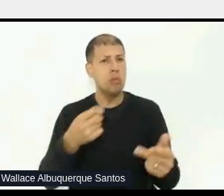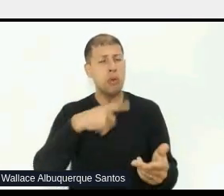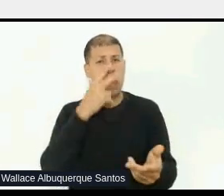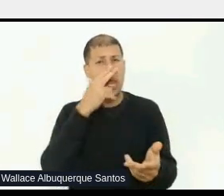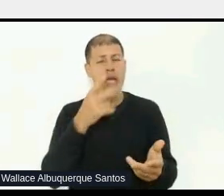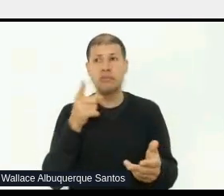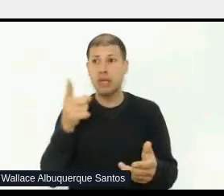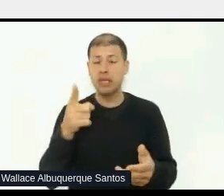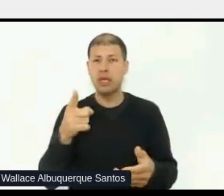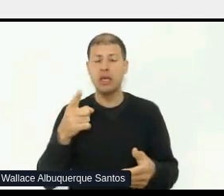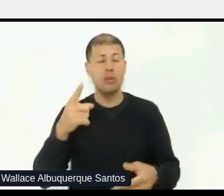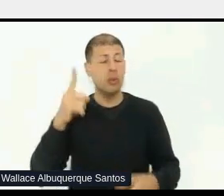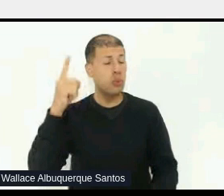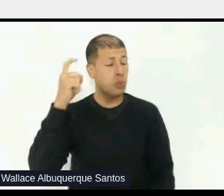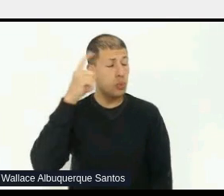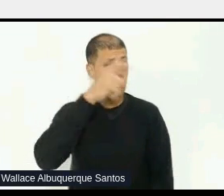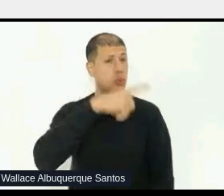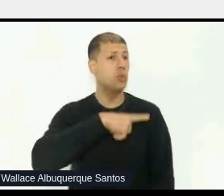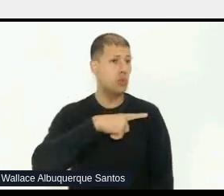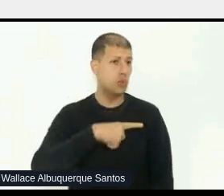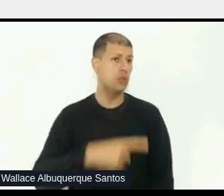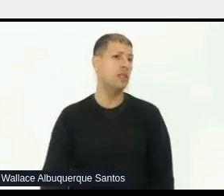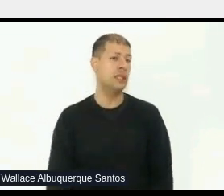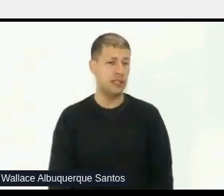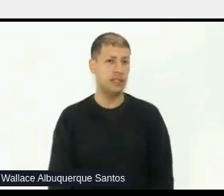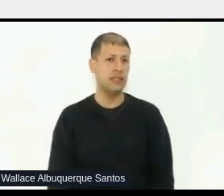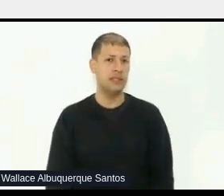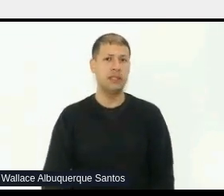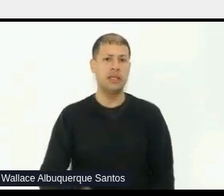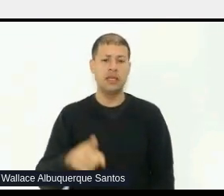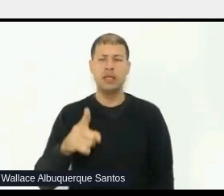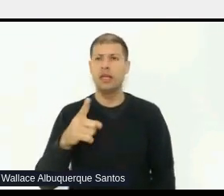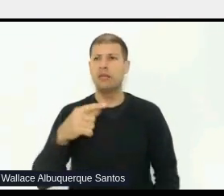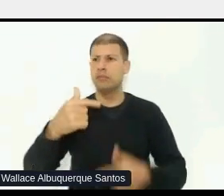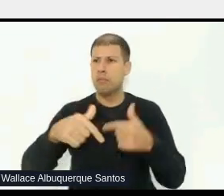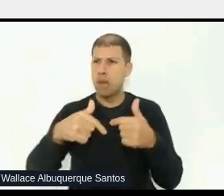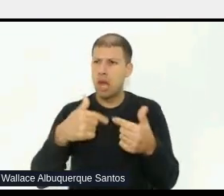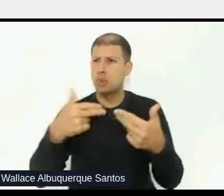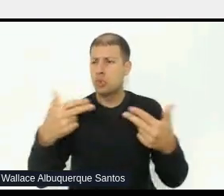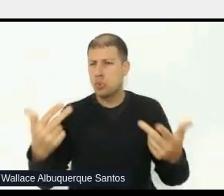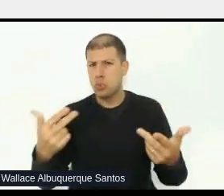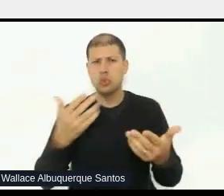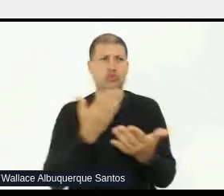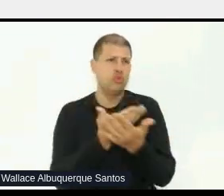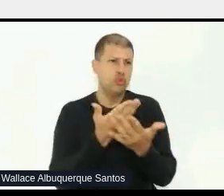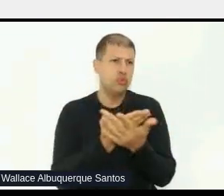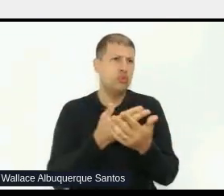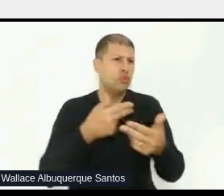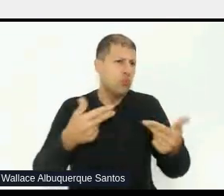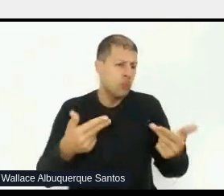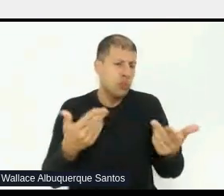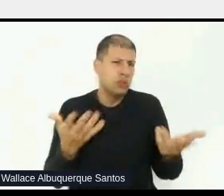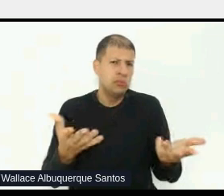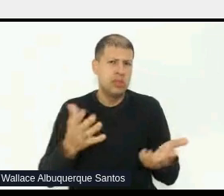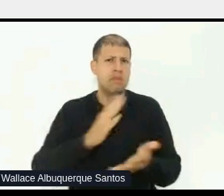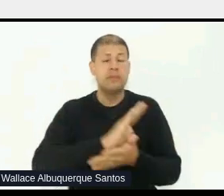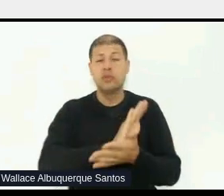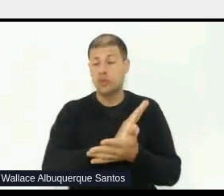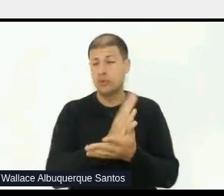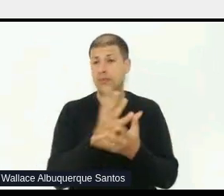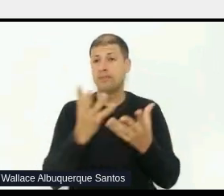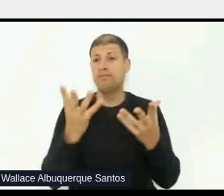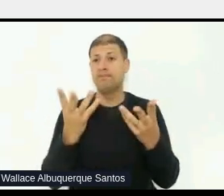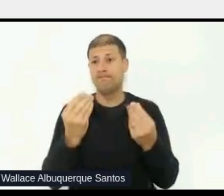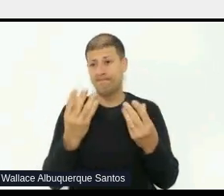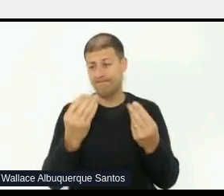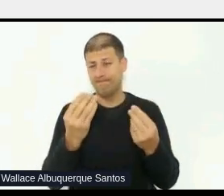elas são extremamente difíceis, né, seja uma questão de empregabilidade, uma questão de estudo, né, o preconceito ainda está muito presente